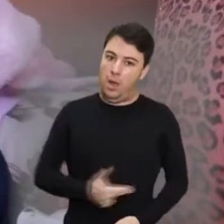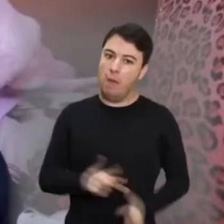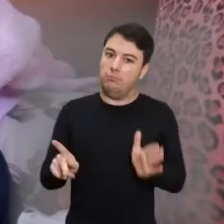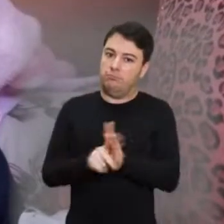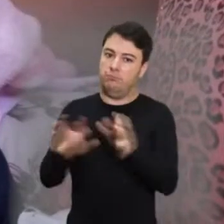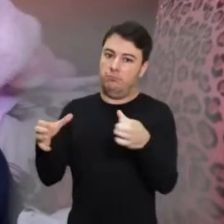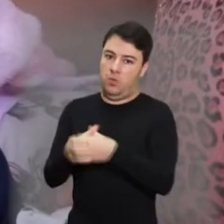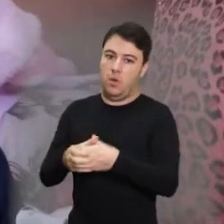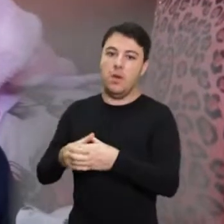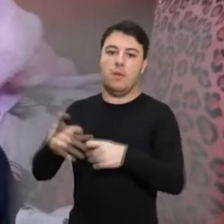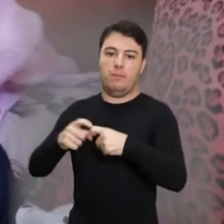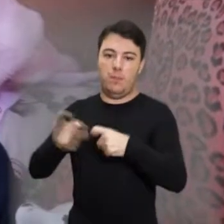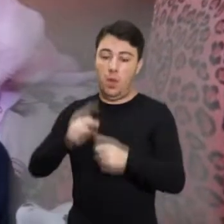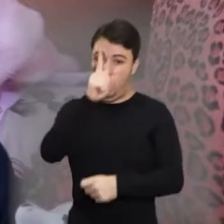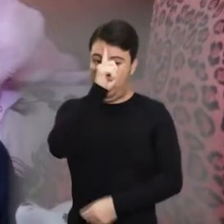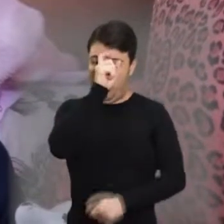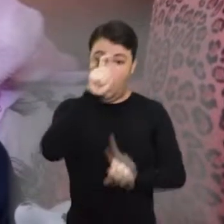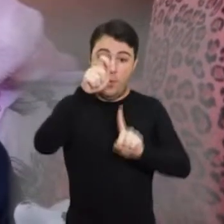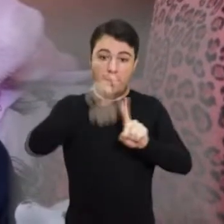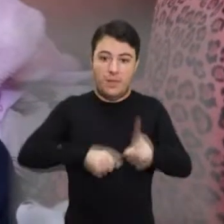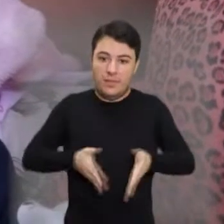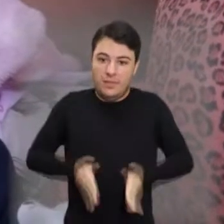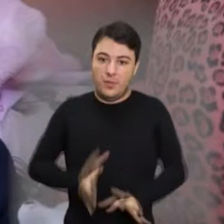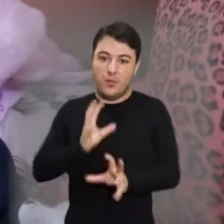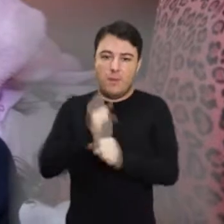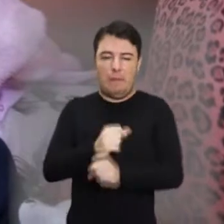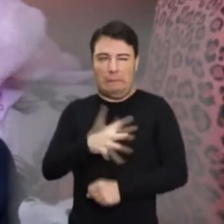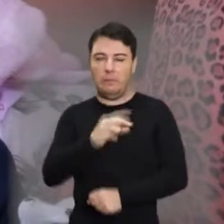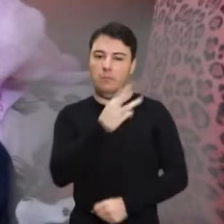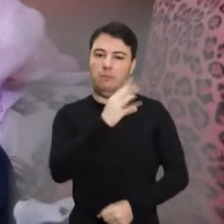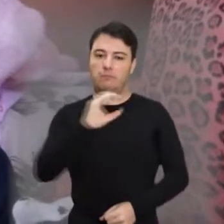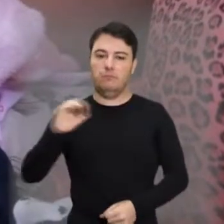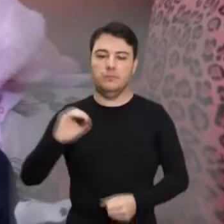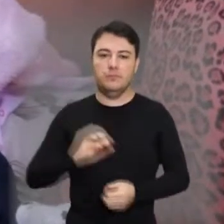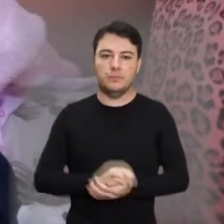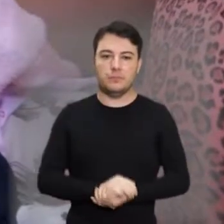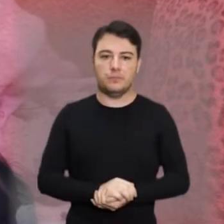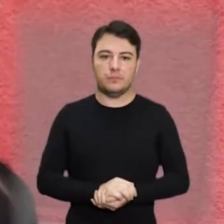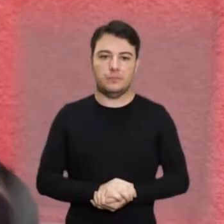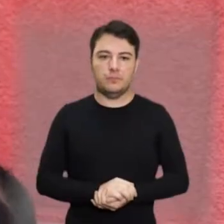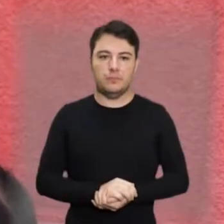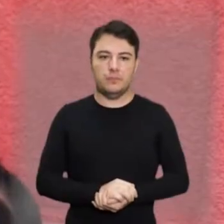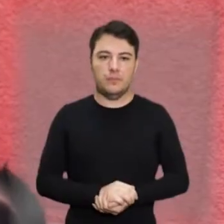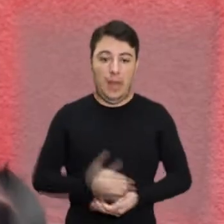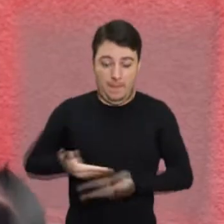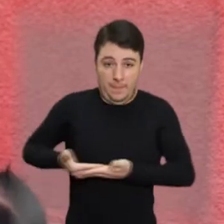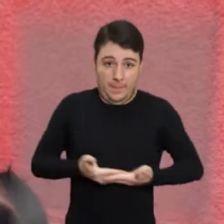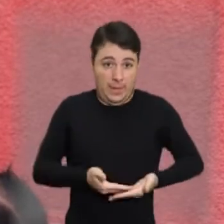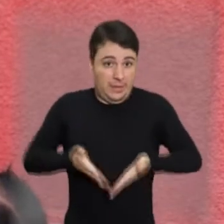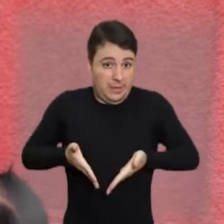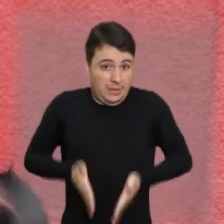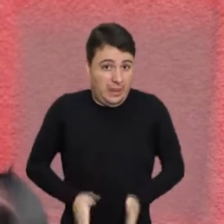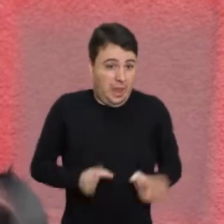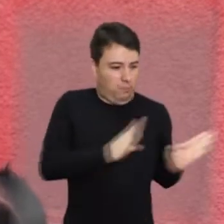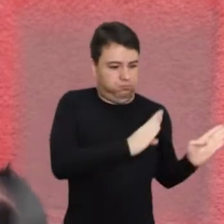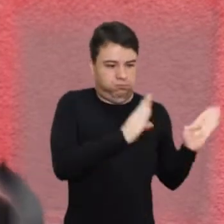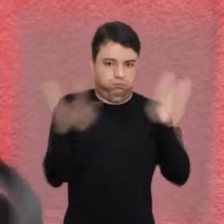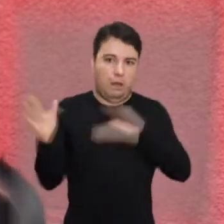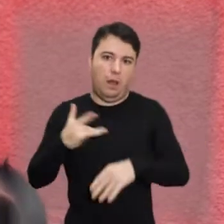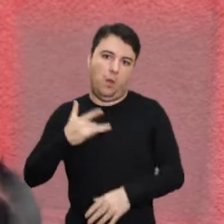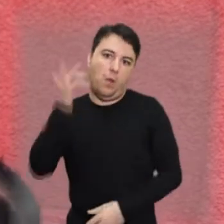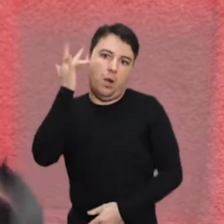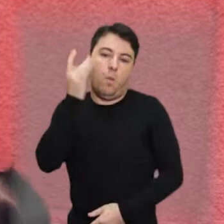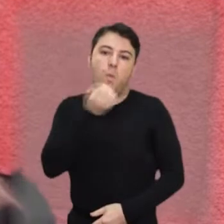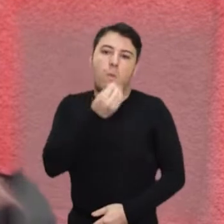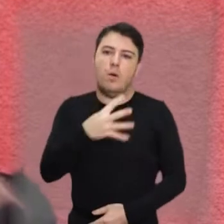Por mês, são registrados, em média, 300 nascimentos na maternidade. Do trabalho de parto foi como eu